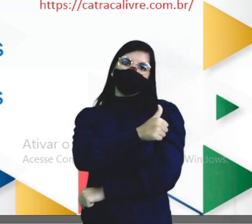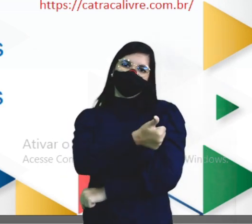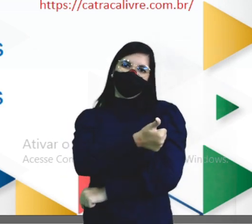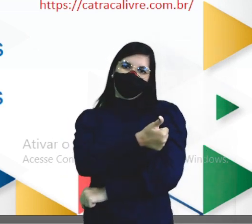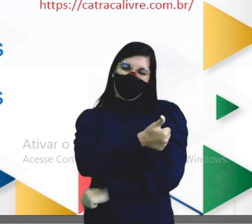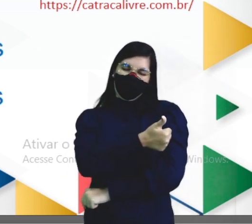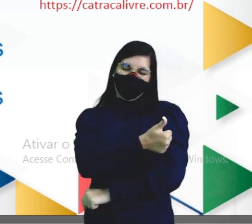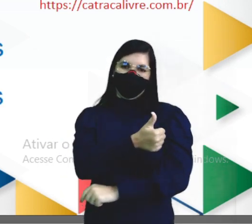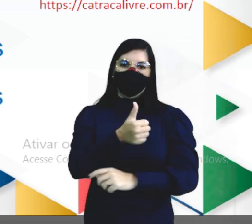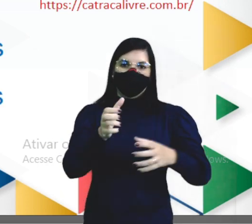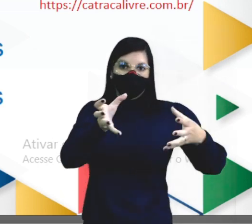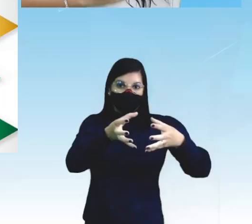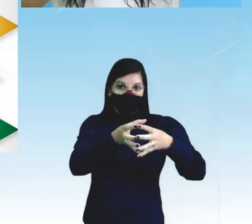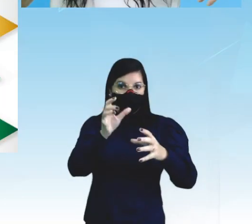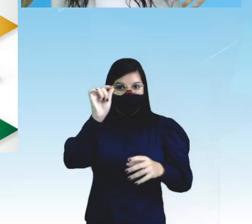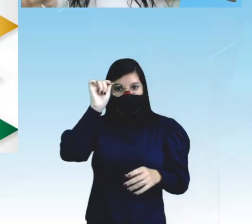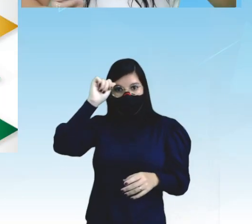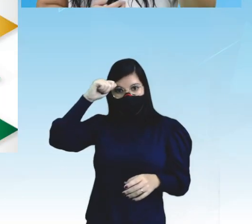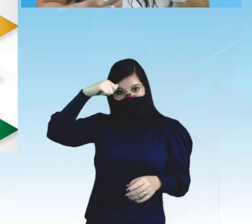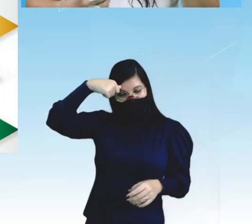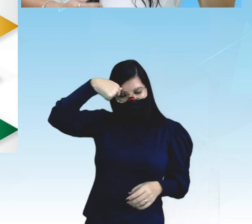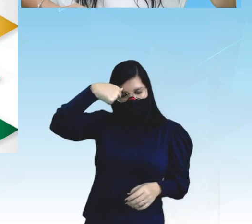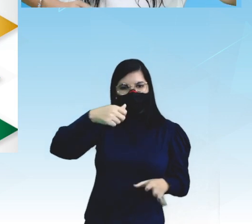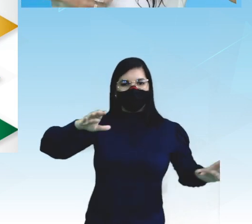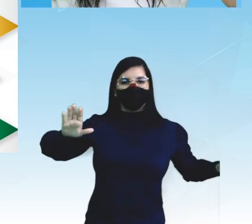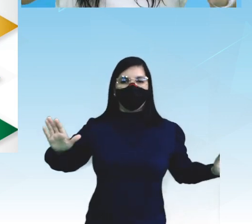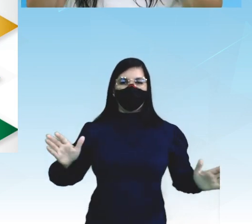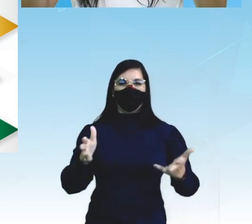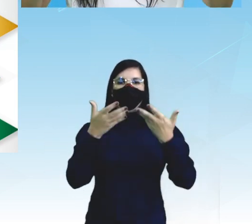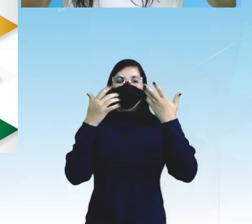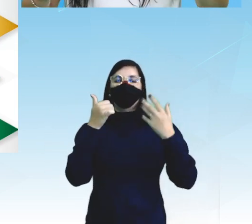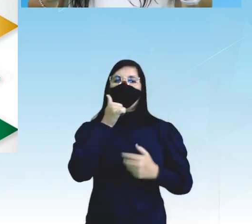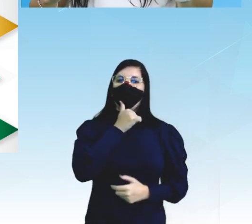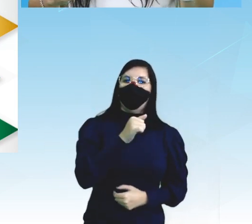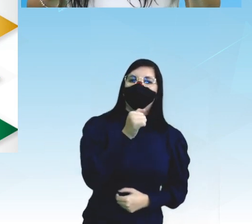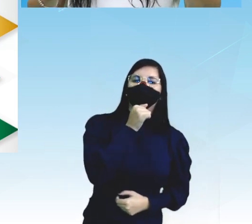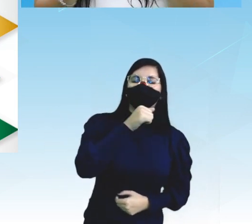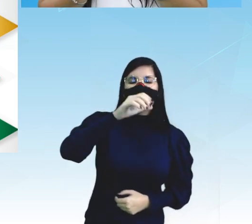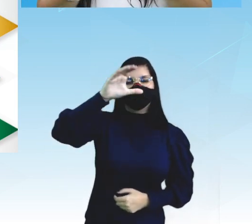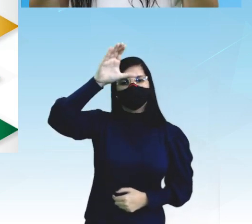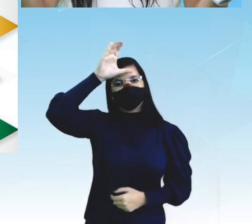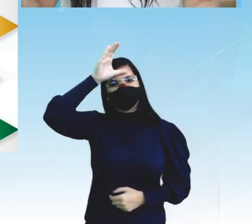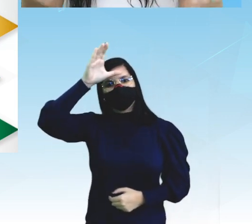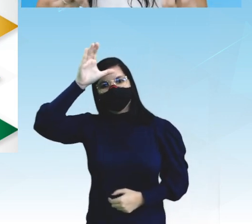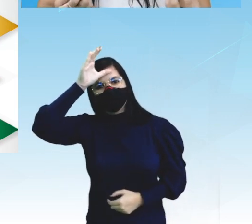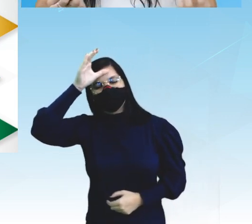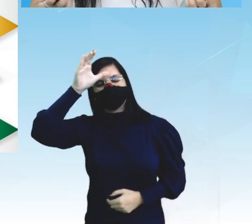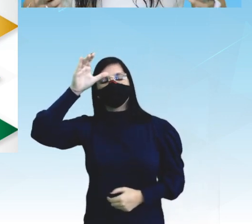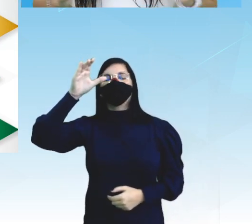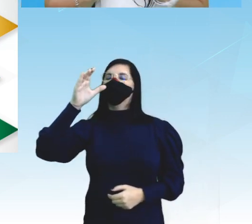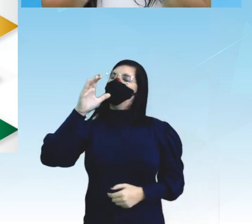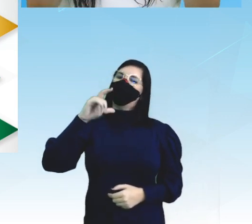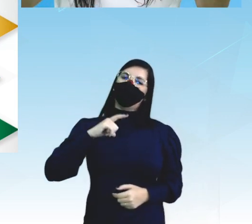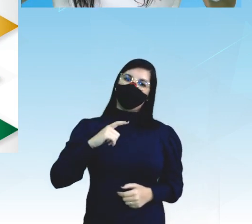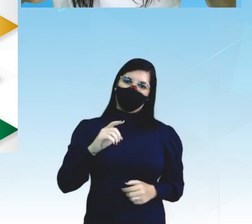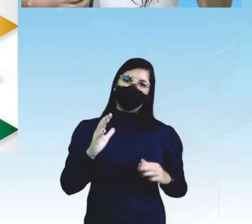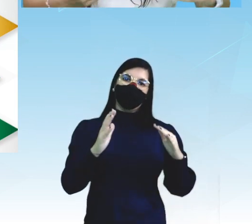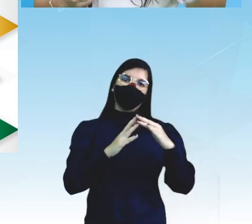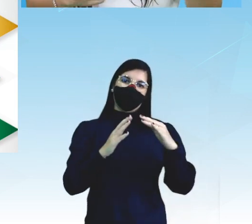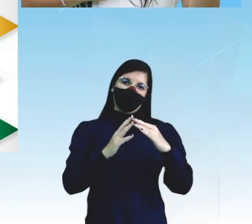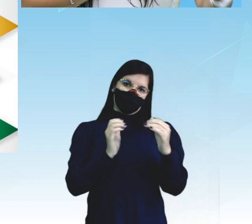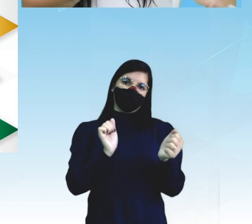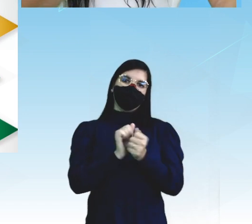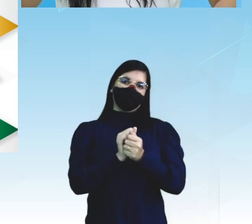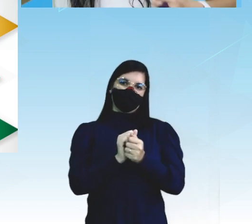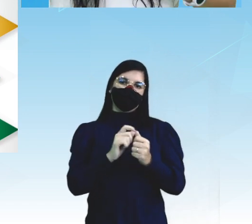se concentravam, né, em festas, né? Tinham as mães e as tias, né, que abrigavam, né, eles, né, para